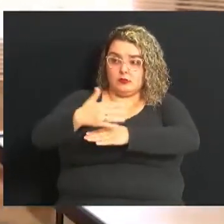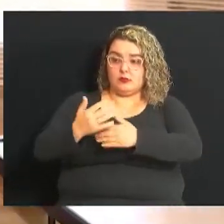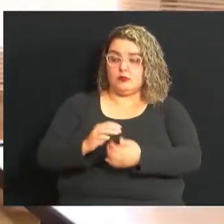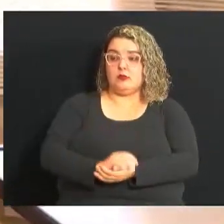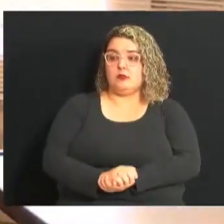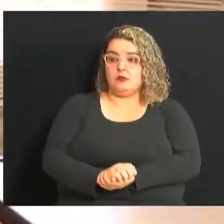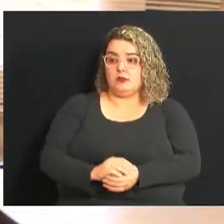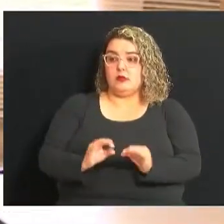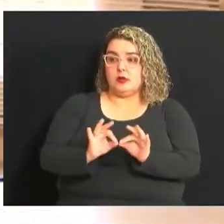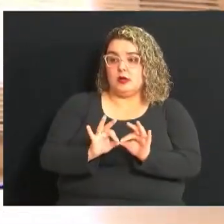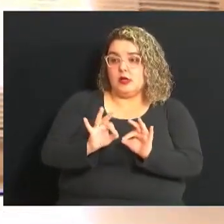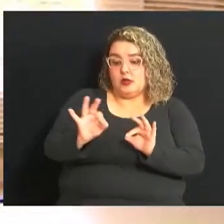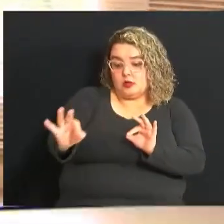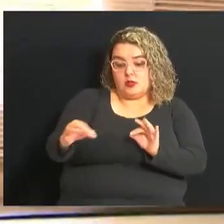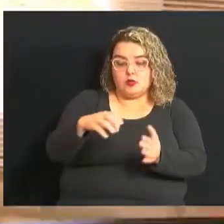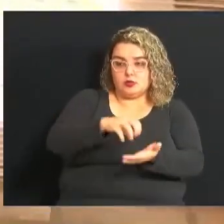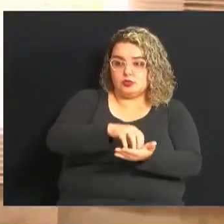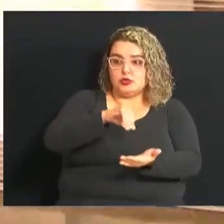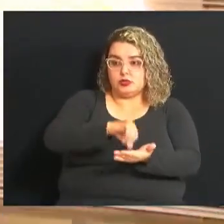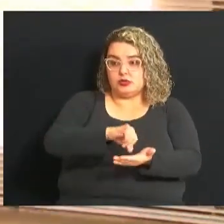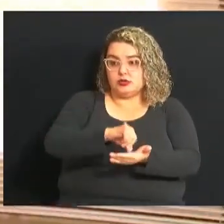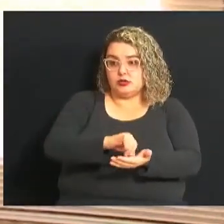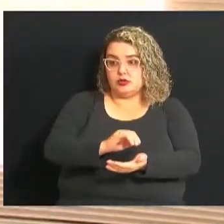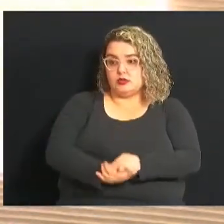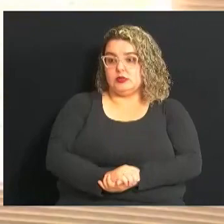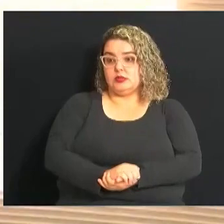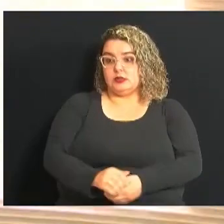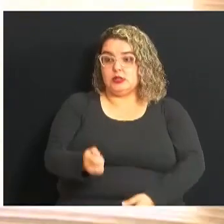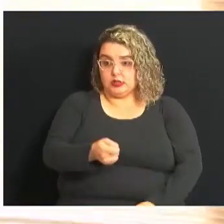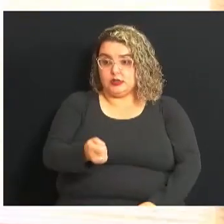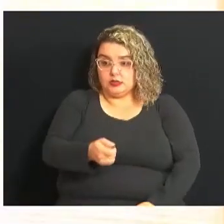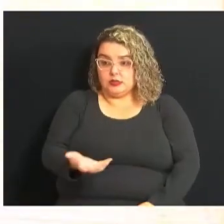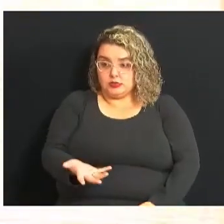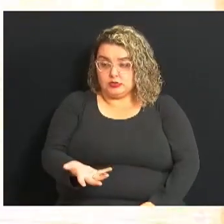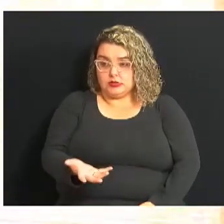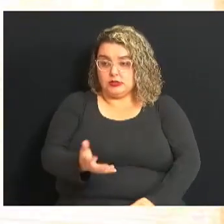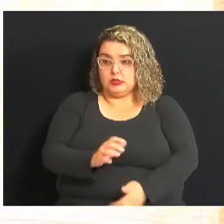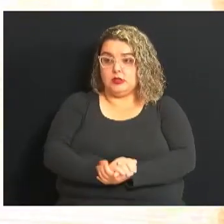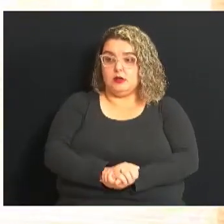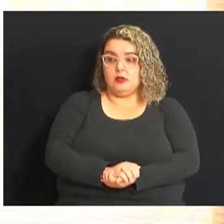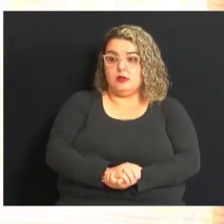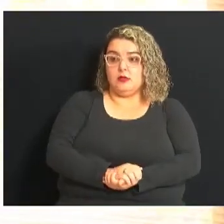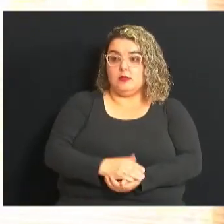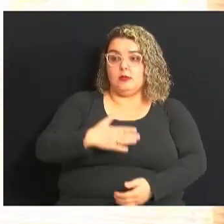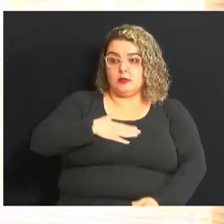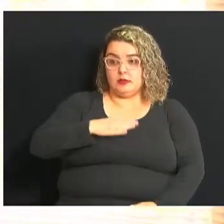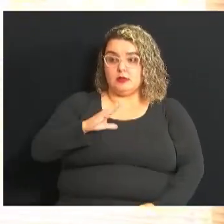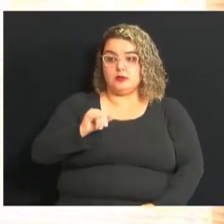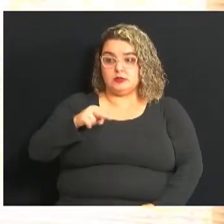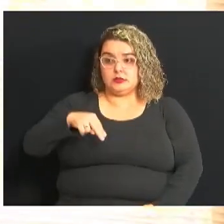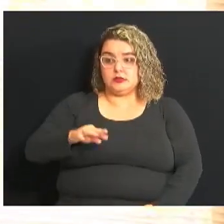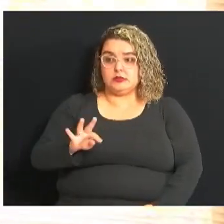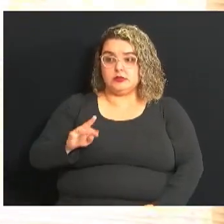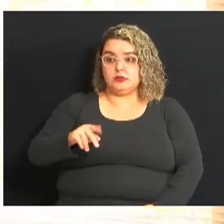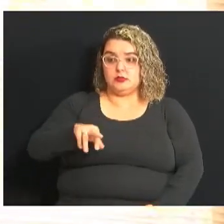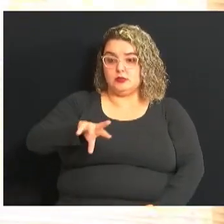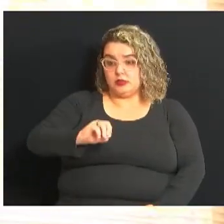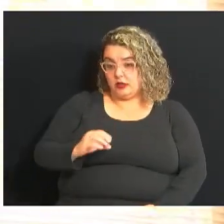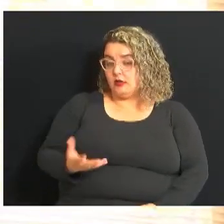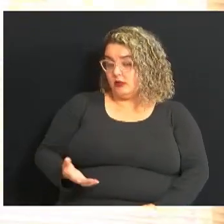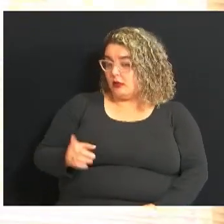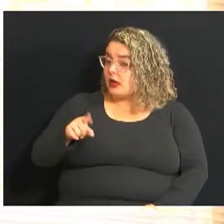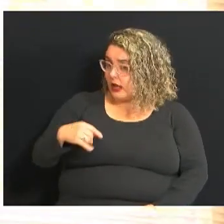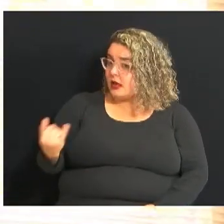é longe do centro, né, aqui da parte onde fica a associação. Então, para mim, o cinturão é uma parte muito boa para segurança, né?